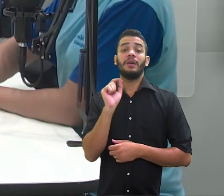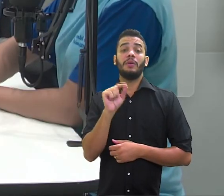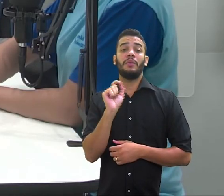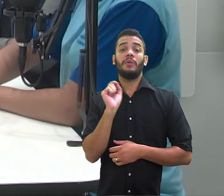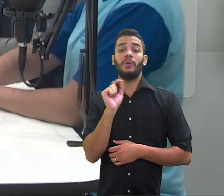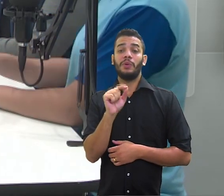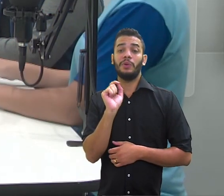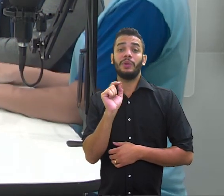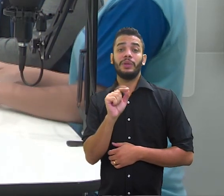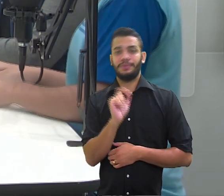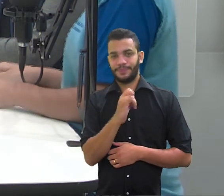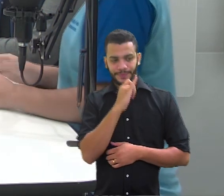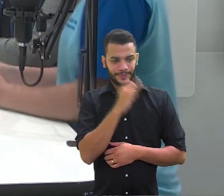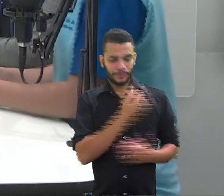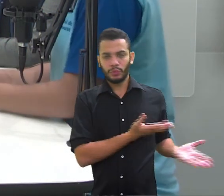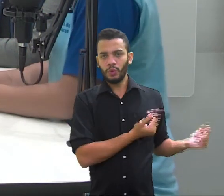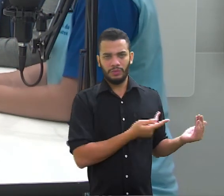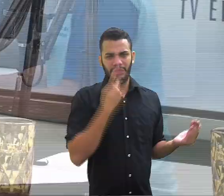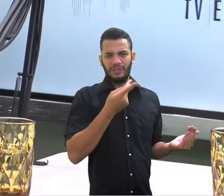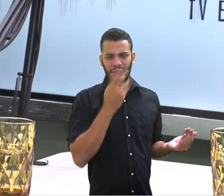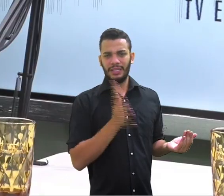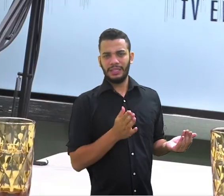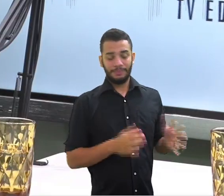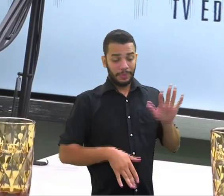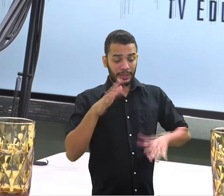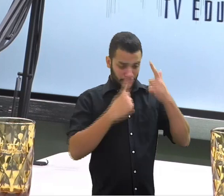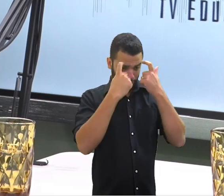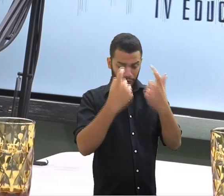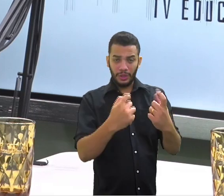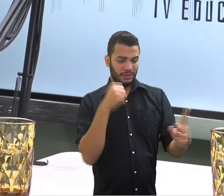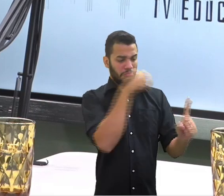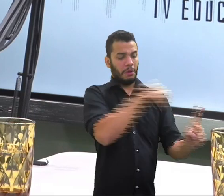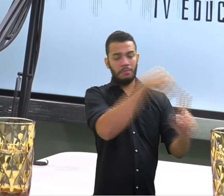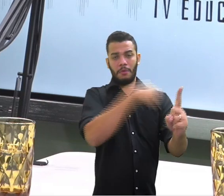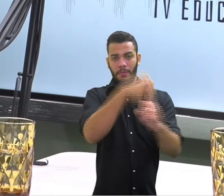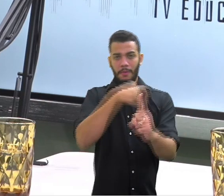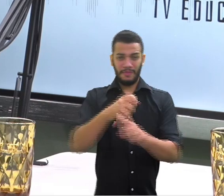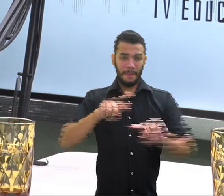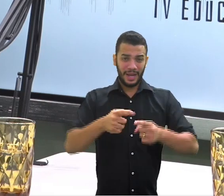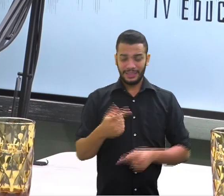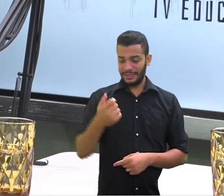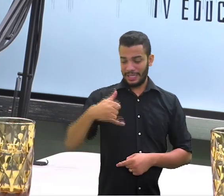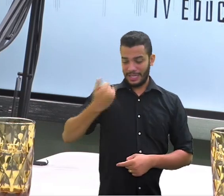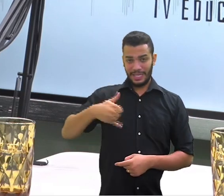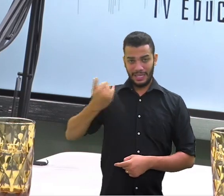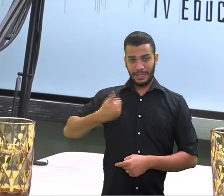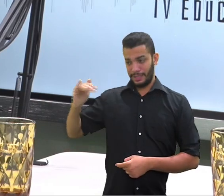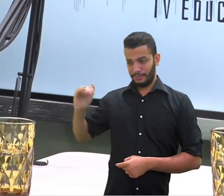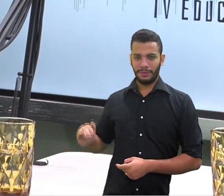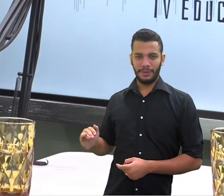eu ser menor, não dá nada. É uma frase triste. Nós sabemos que tem uma legislação, sim, que trabalha com isso. Então, eu acho que a